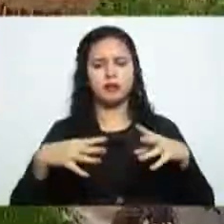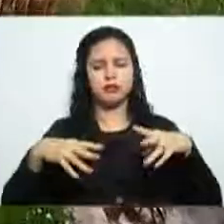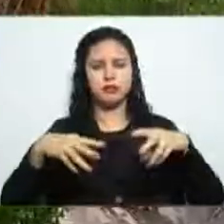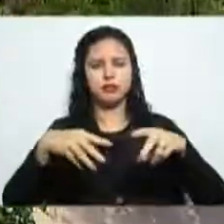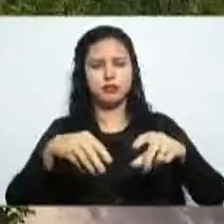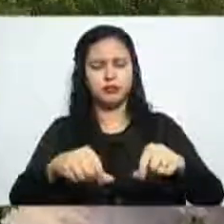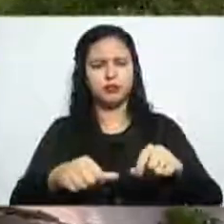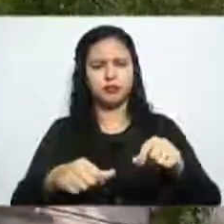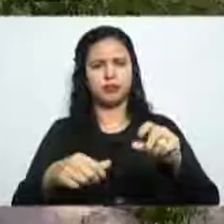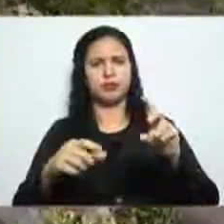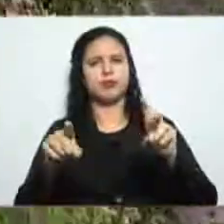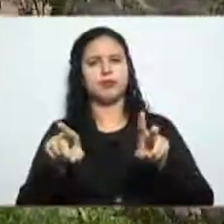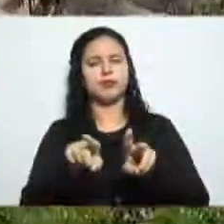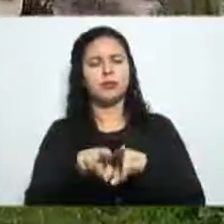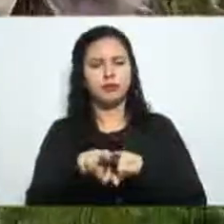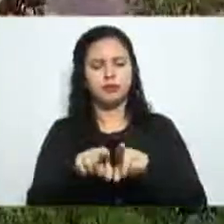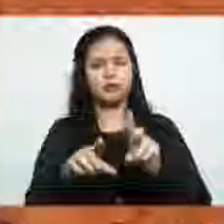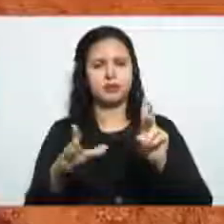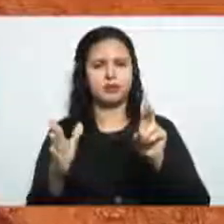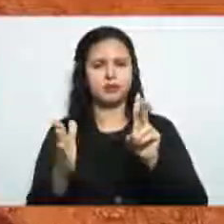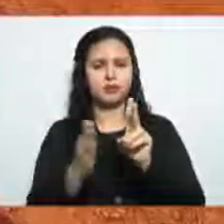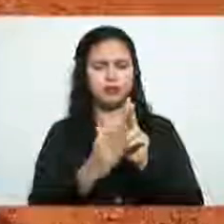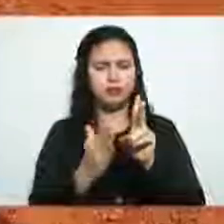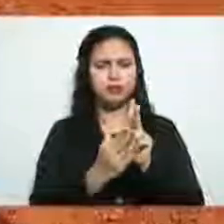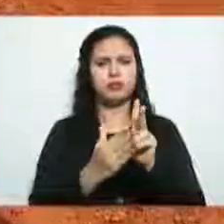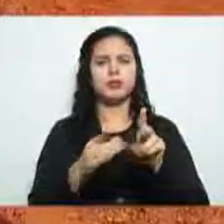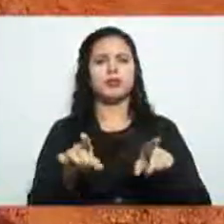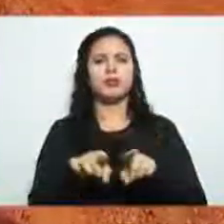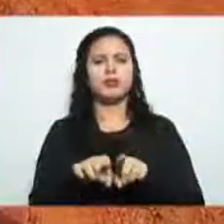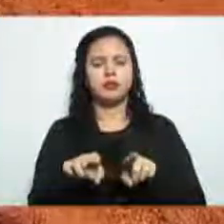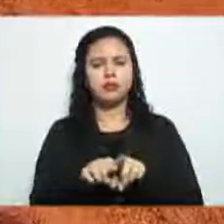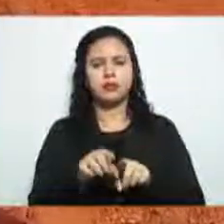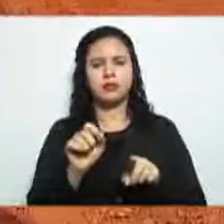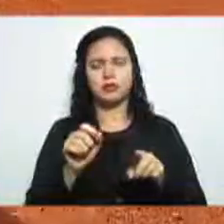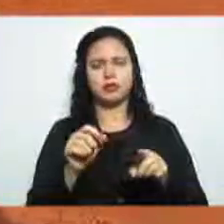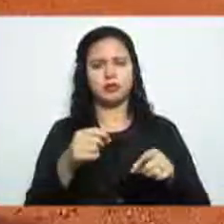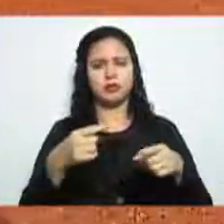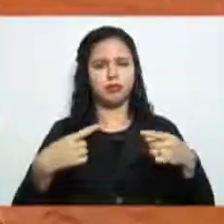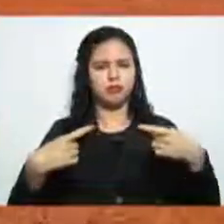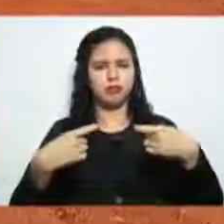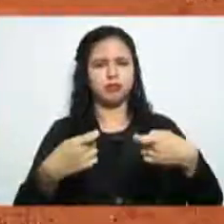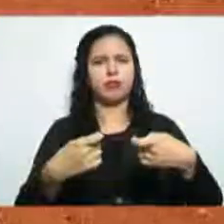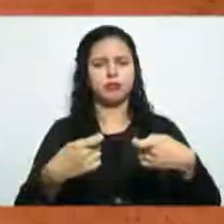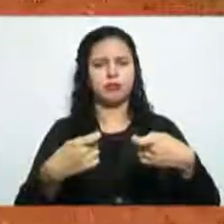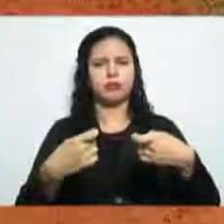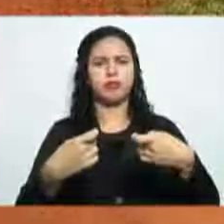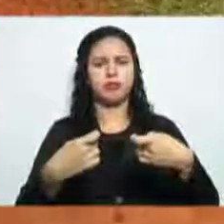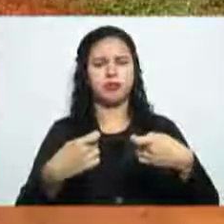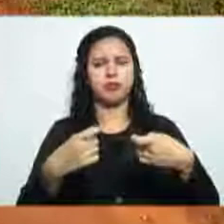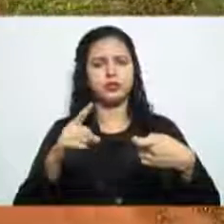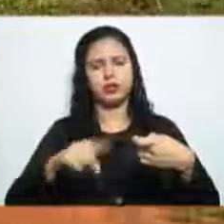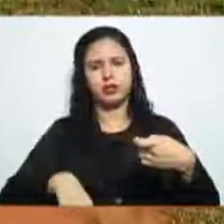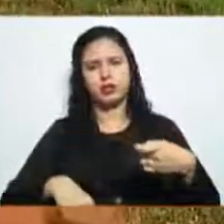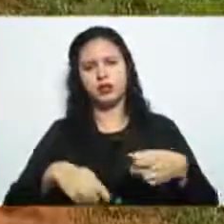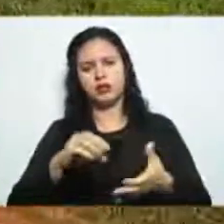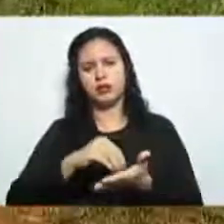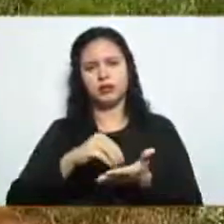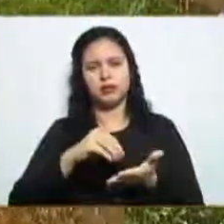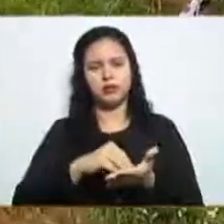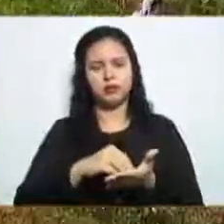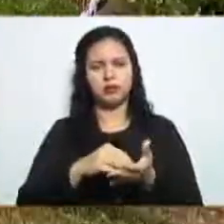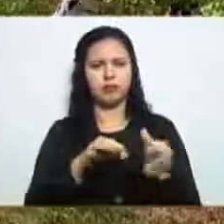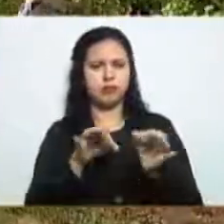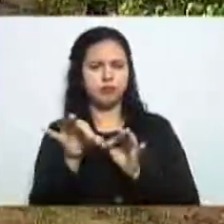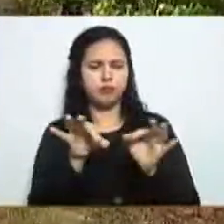terras indígenas e também em seringais. A causa desses conflitos está relacionada à falta de regularização e criação de